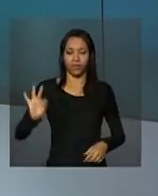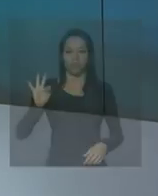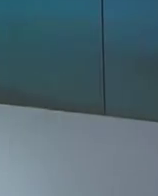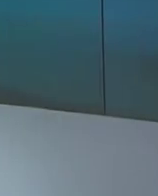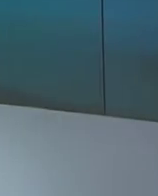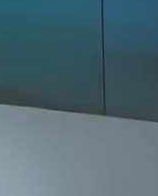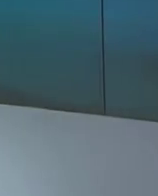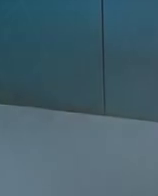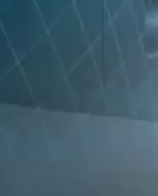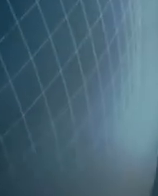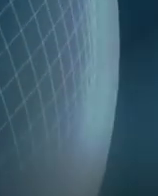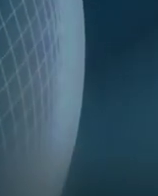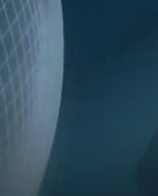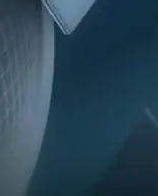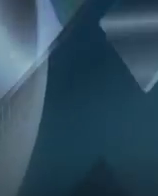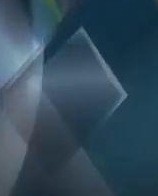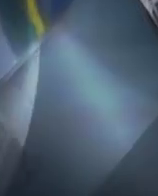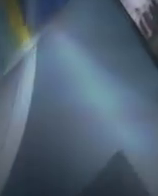Federal